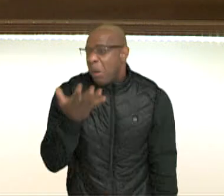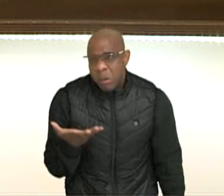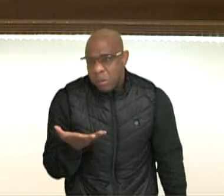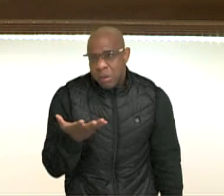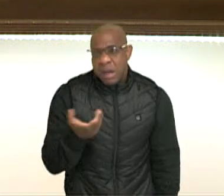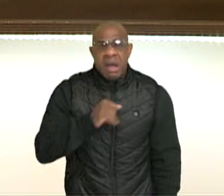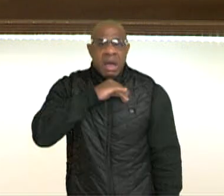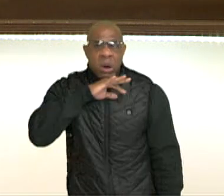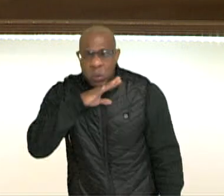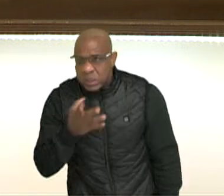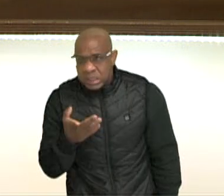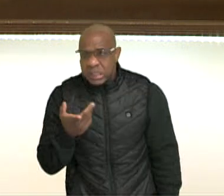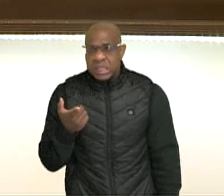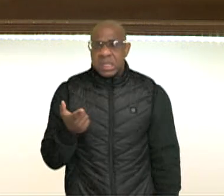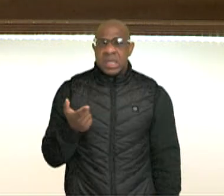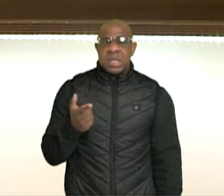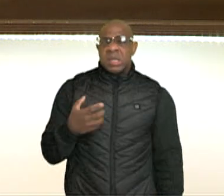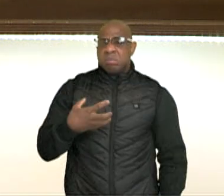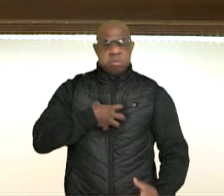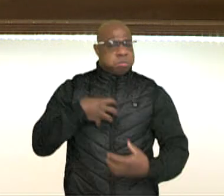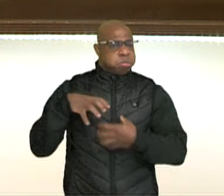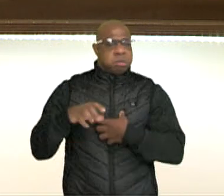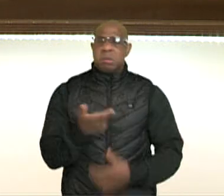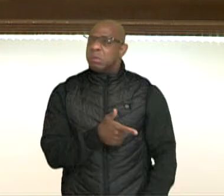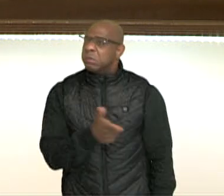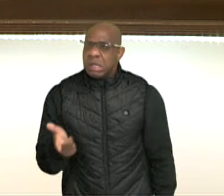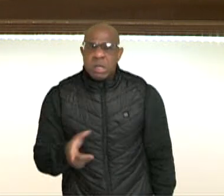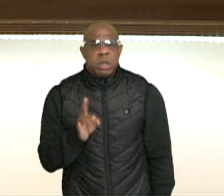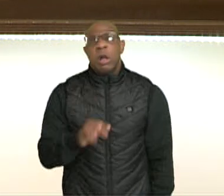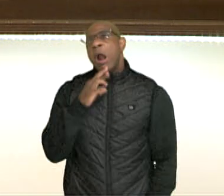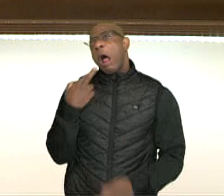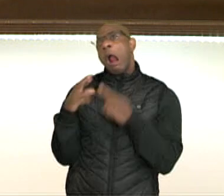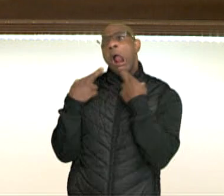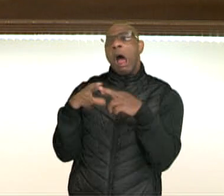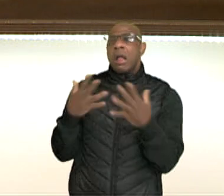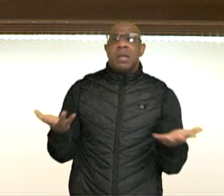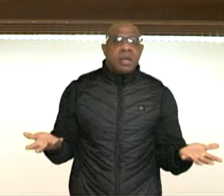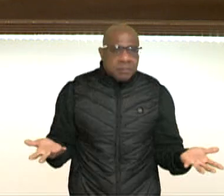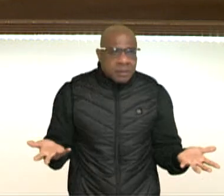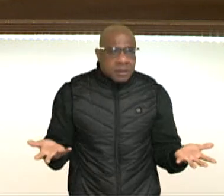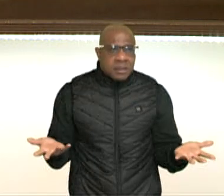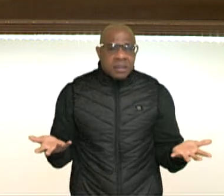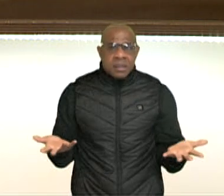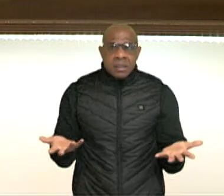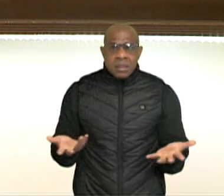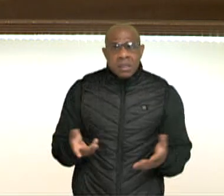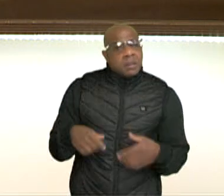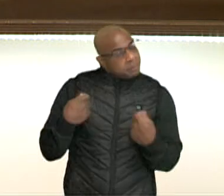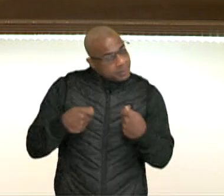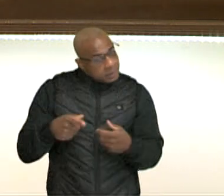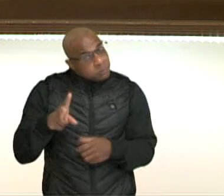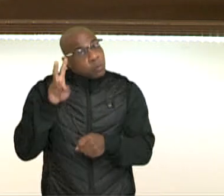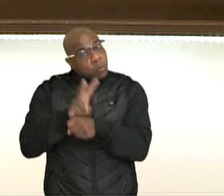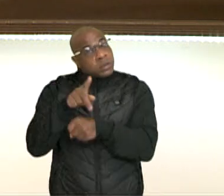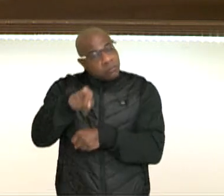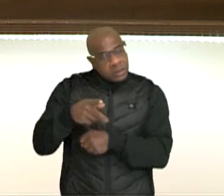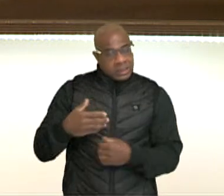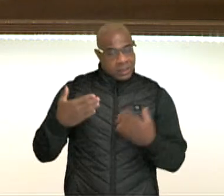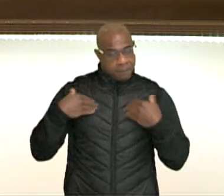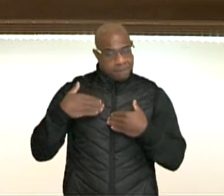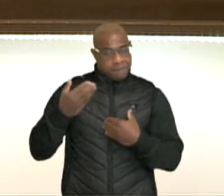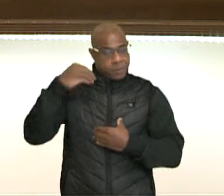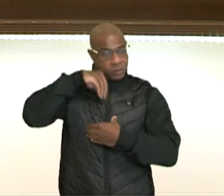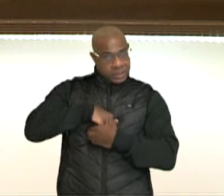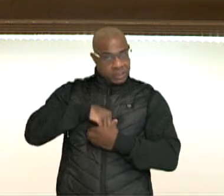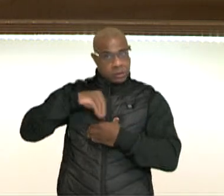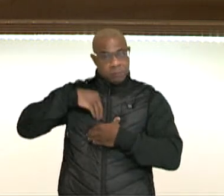que ela não é simpática, que ela só reclama. Não seja essa pessoa. Cuide de você por dentro e por fora também.